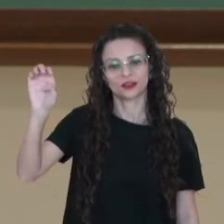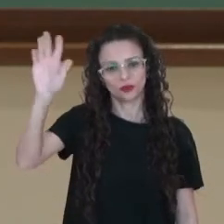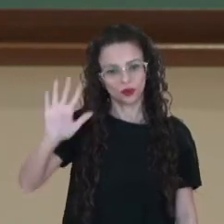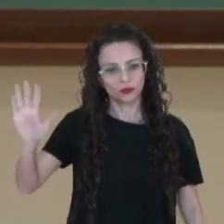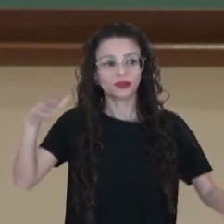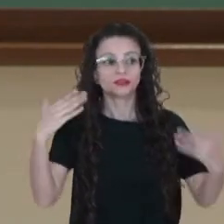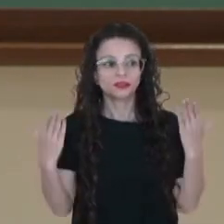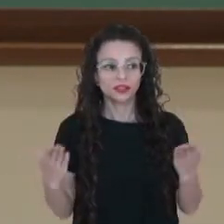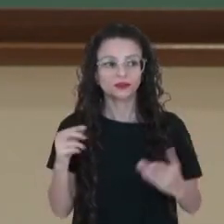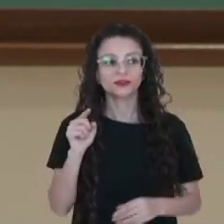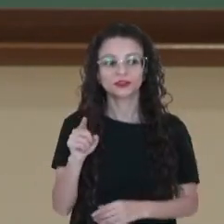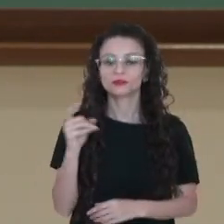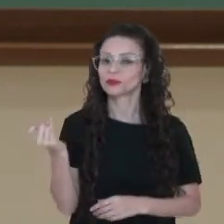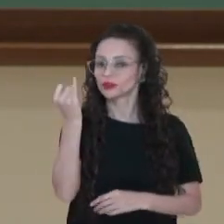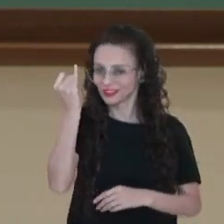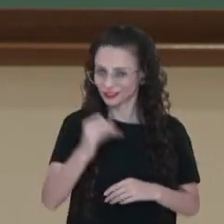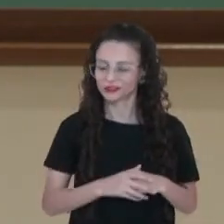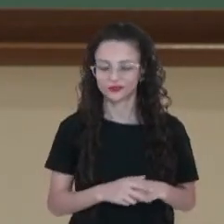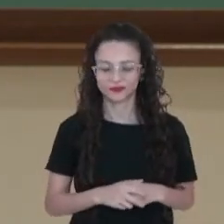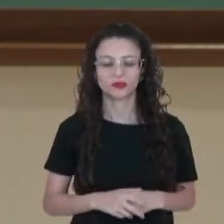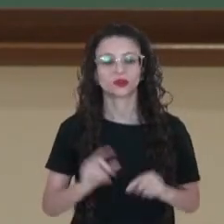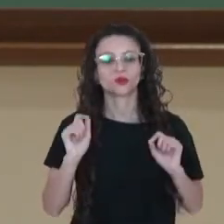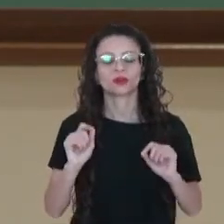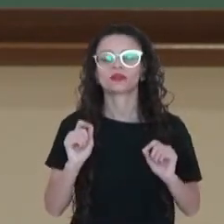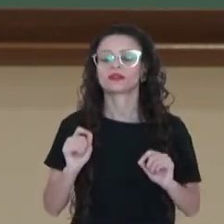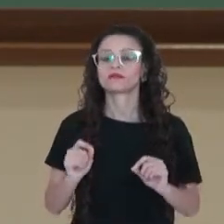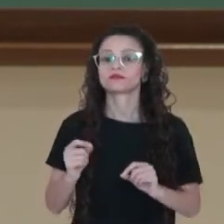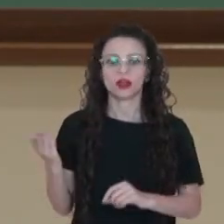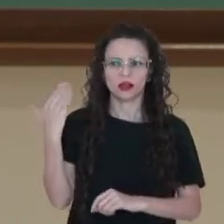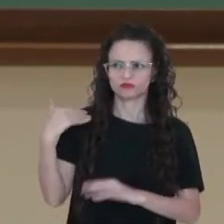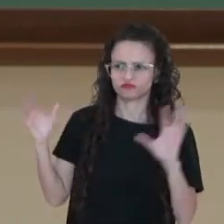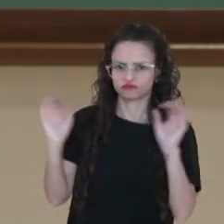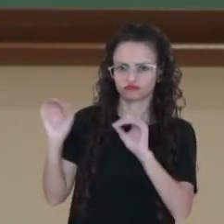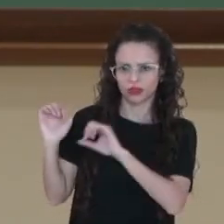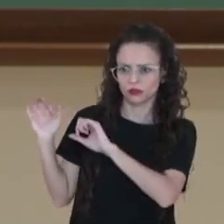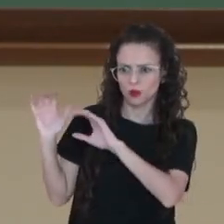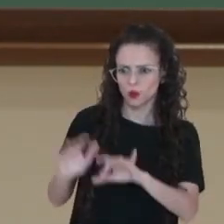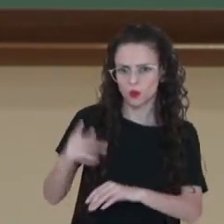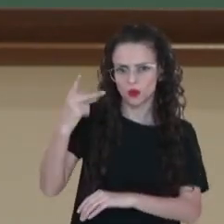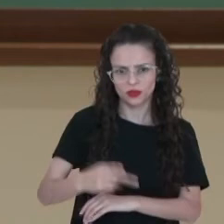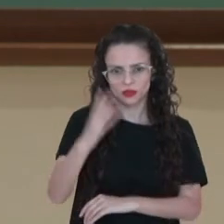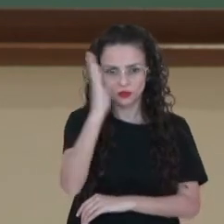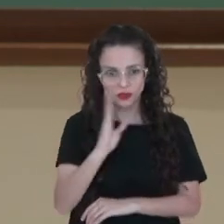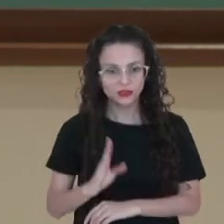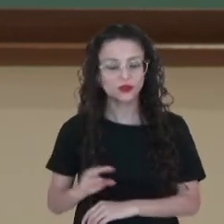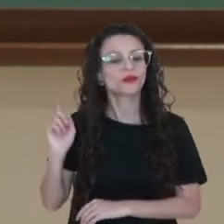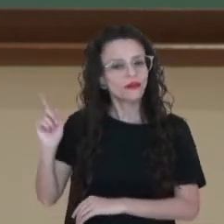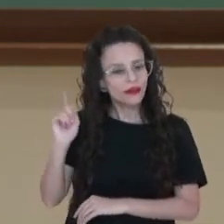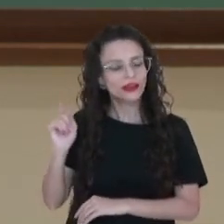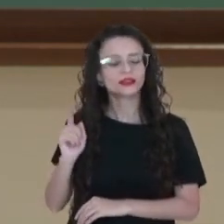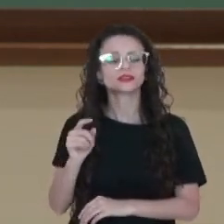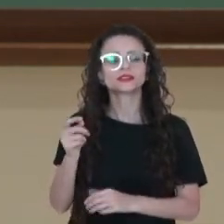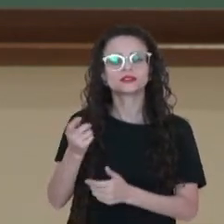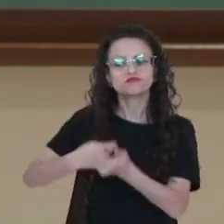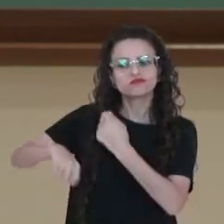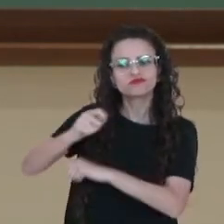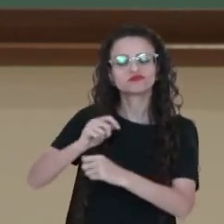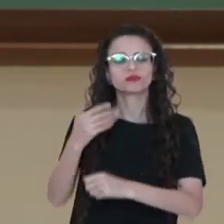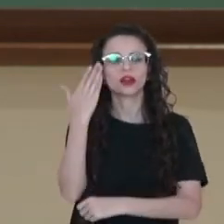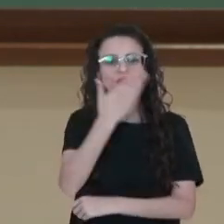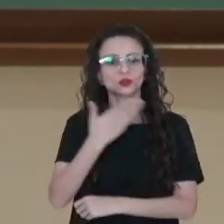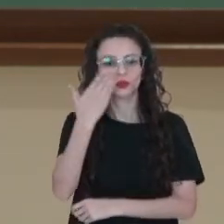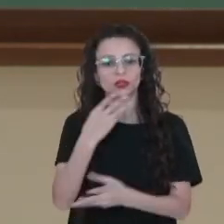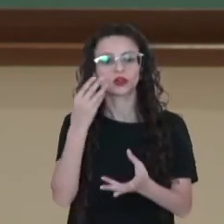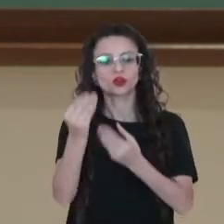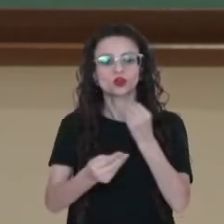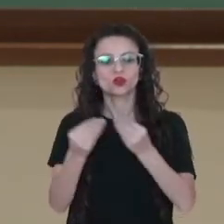tem um aspecto bem importante. Antes de eles invadirem o Brasil, eles participavam da venda do açúcar, do comércio do açúcar através